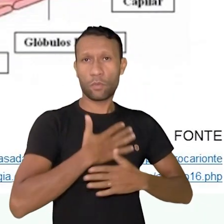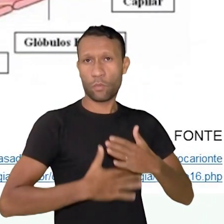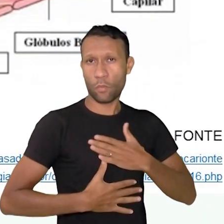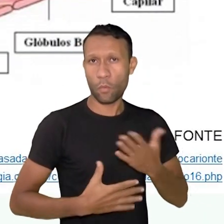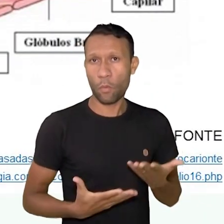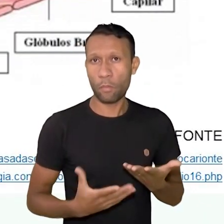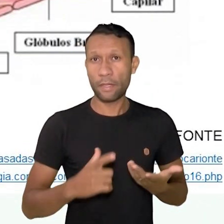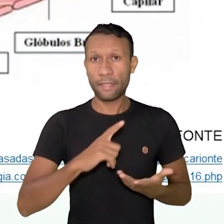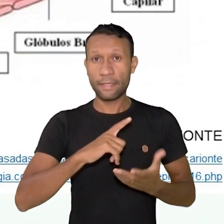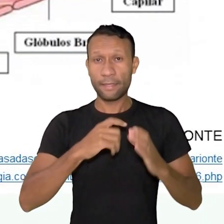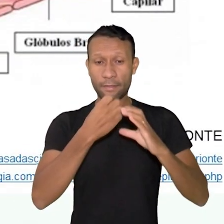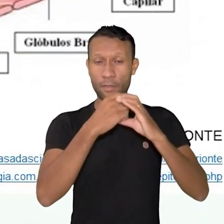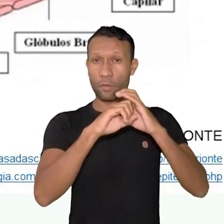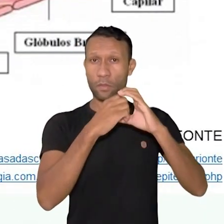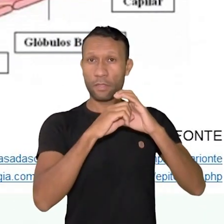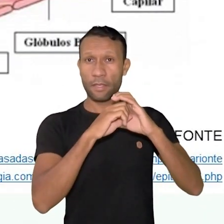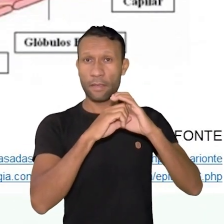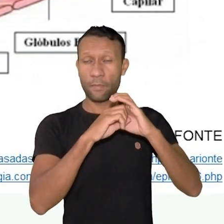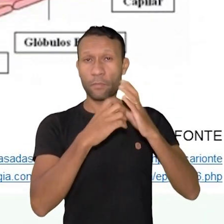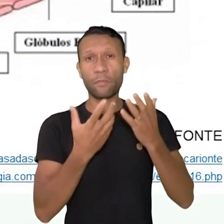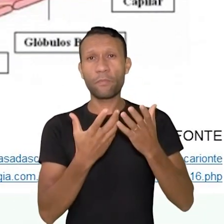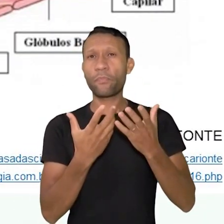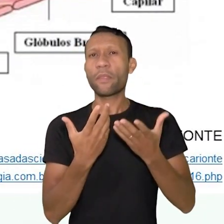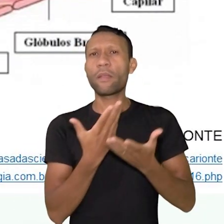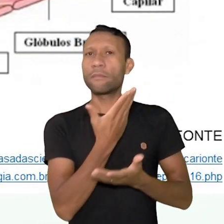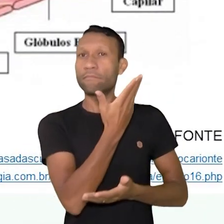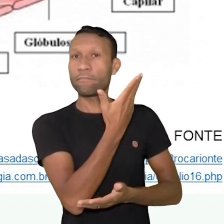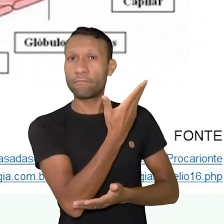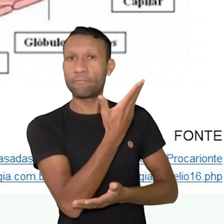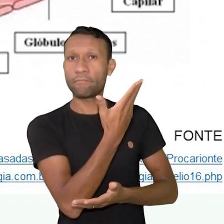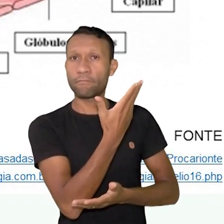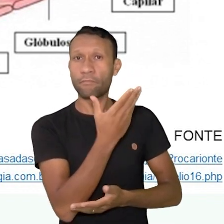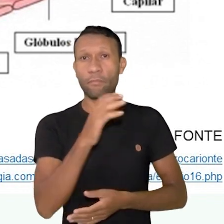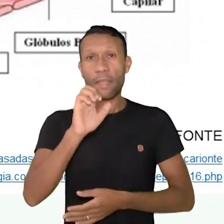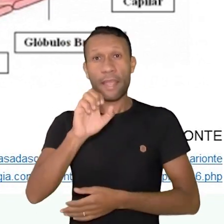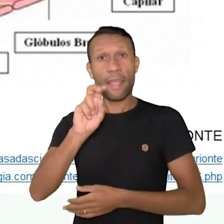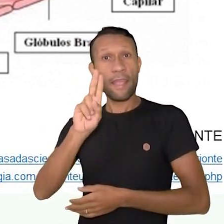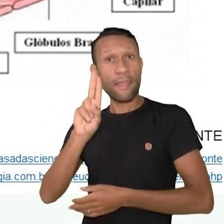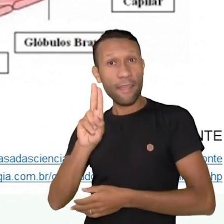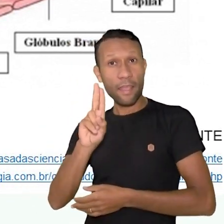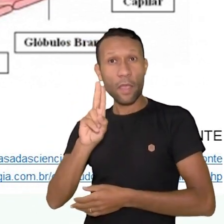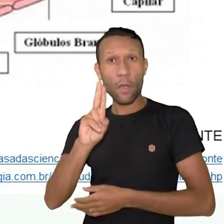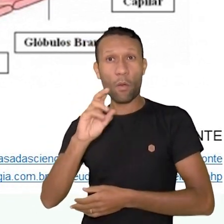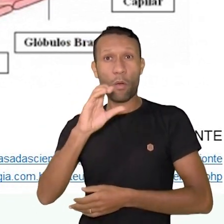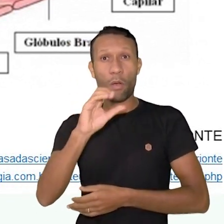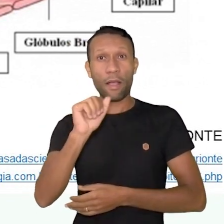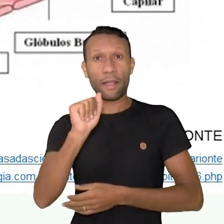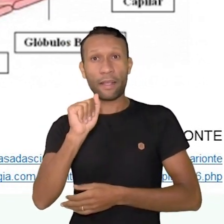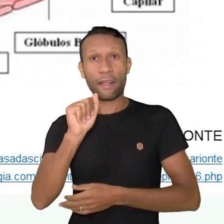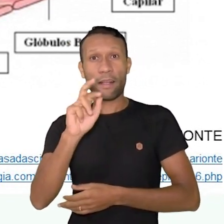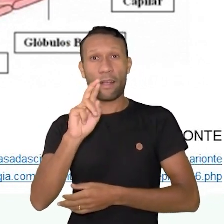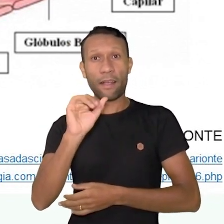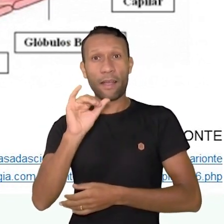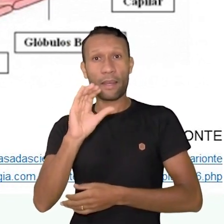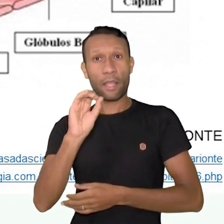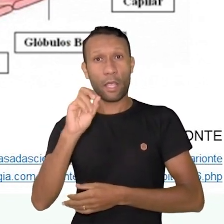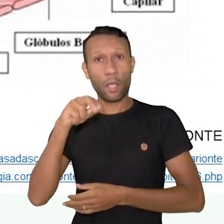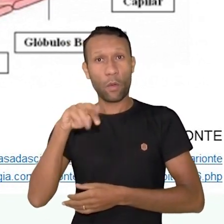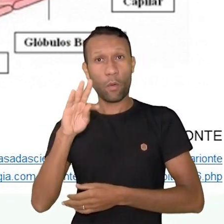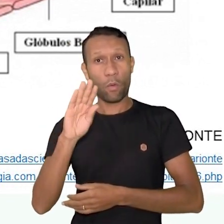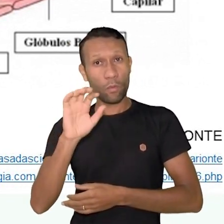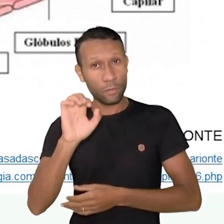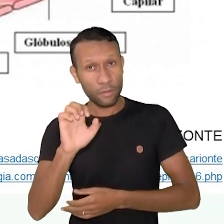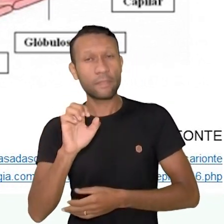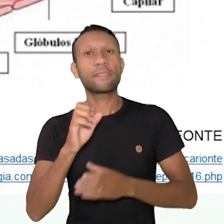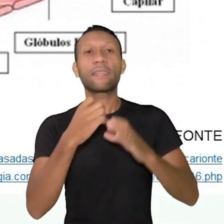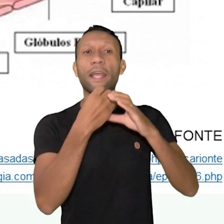de células eucariontes. Por quê? Eu quer dizer verdadeiro. Então, ó, eu tenho um núcleo